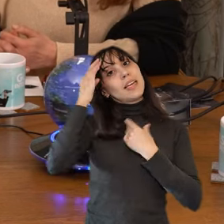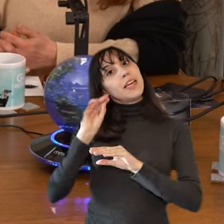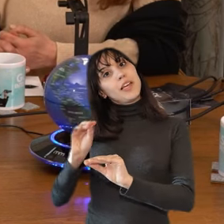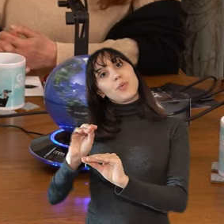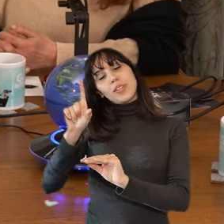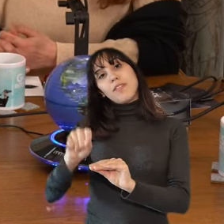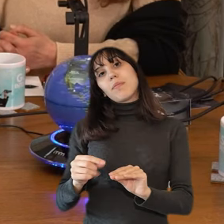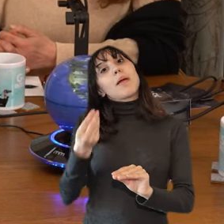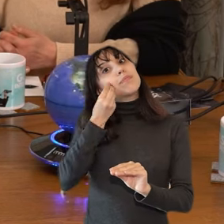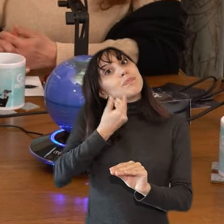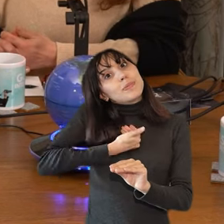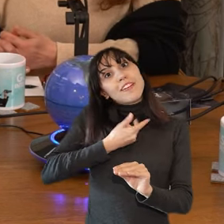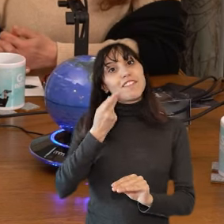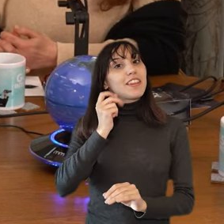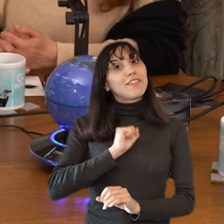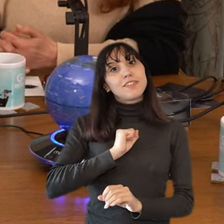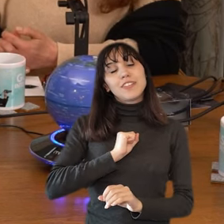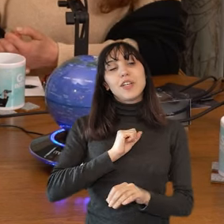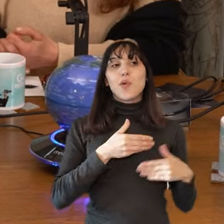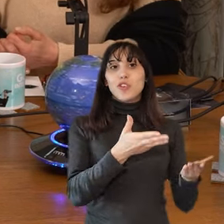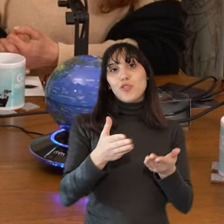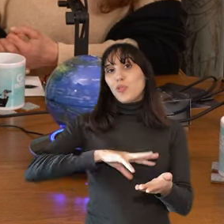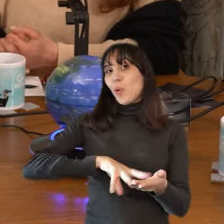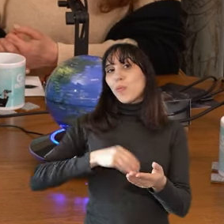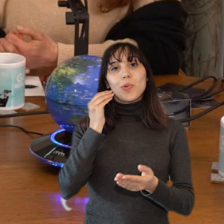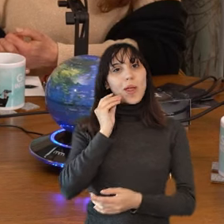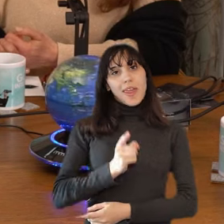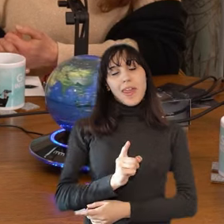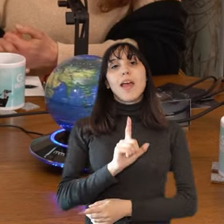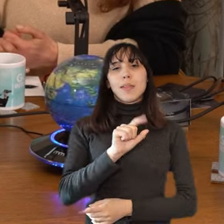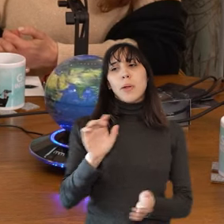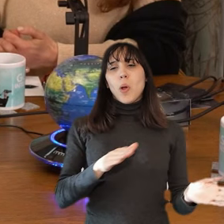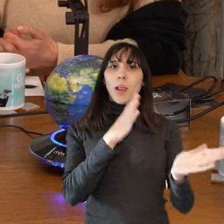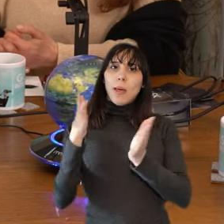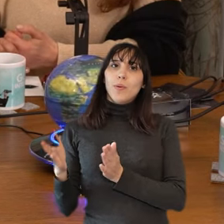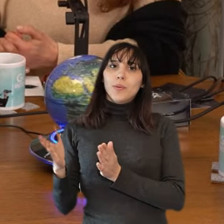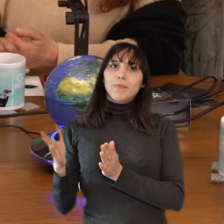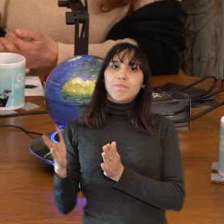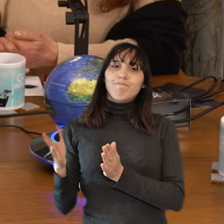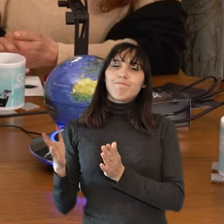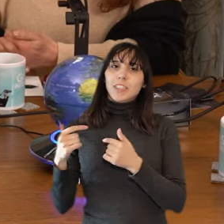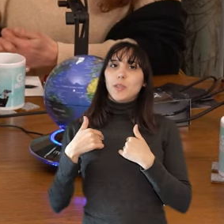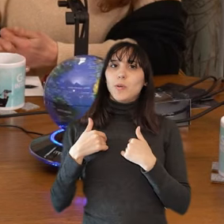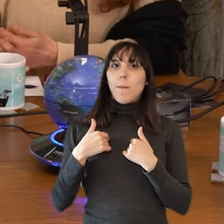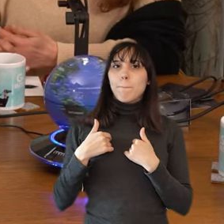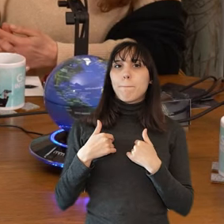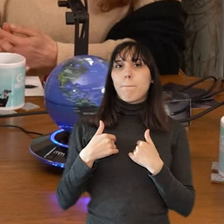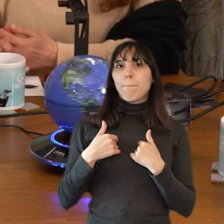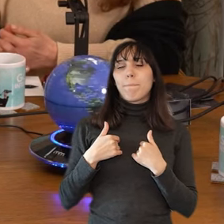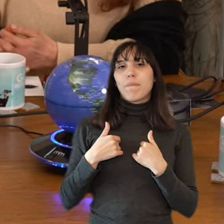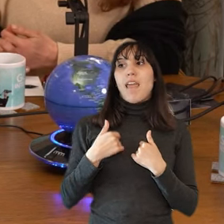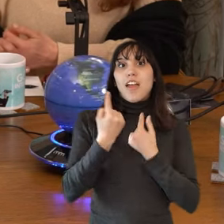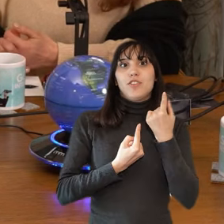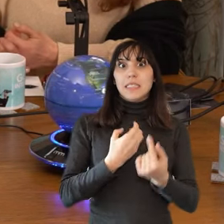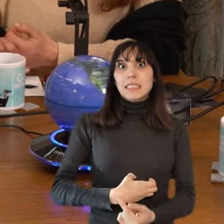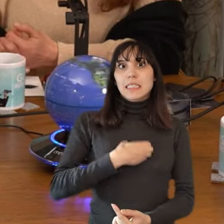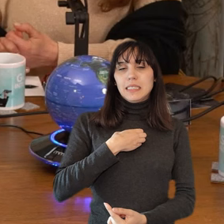faz parte da minha vida eu acho que sirve o mundo dessa forma mas também sirvo eh eu acho que muitas vezes o que eu me dou conta